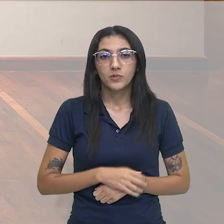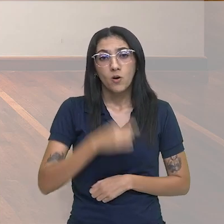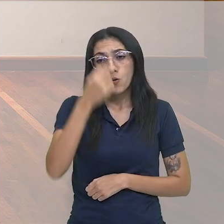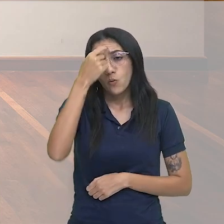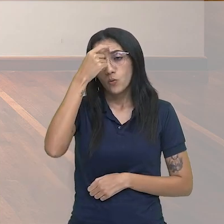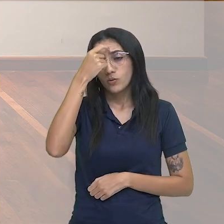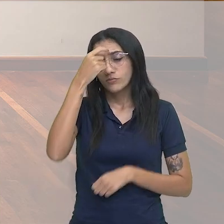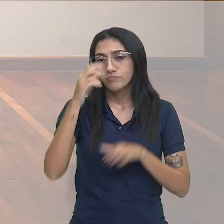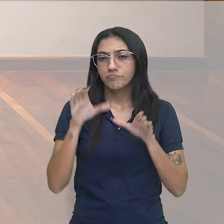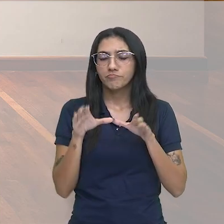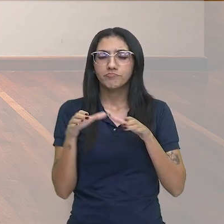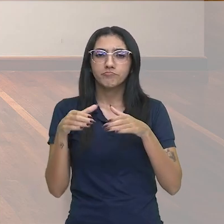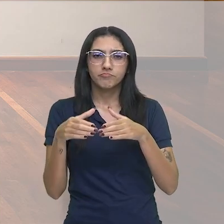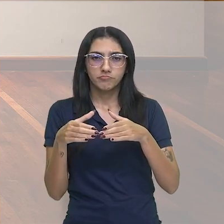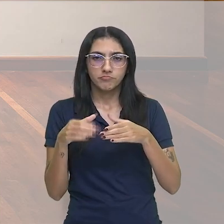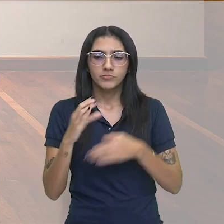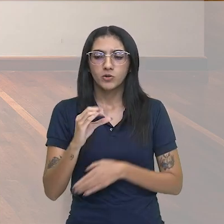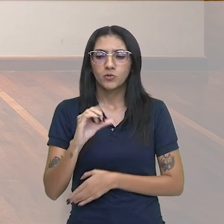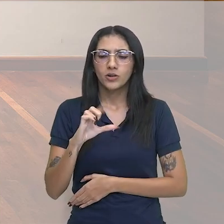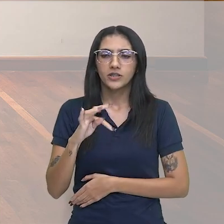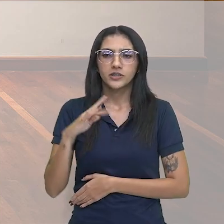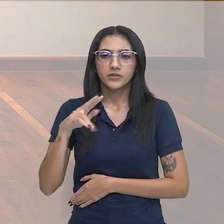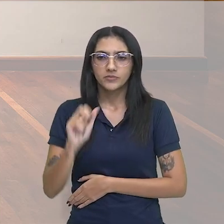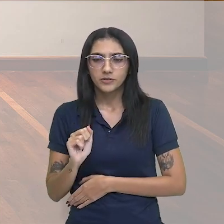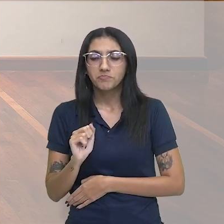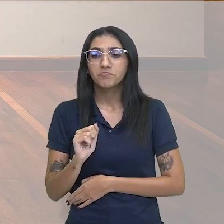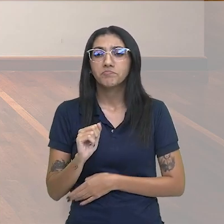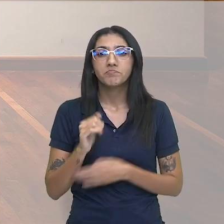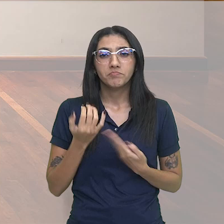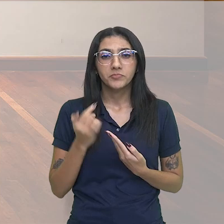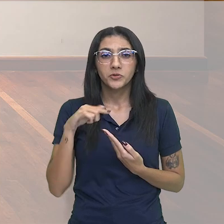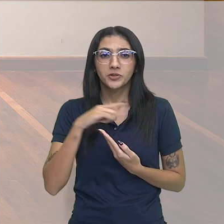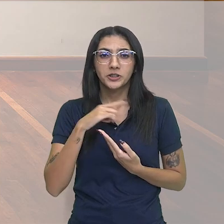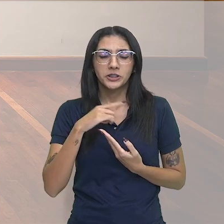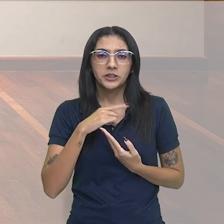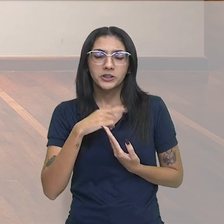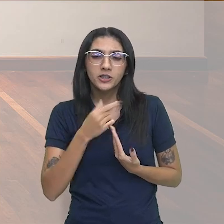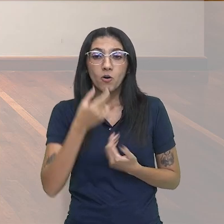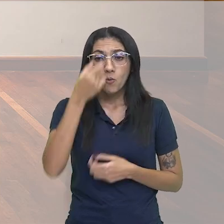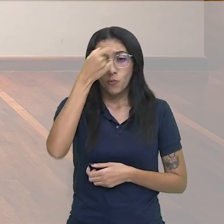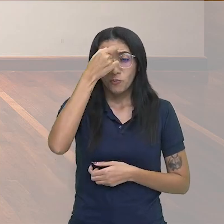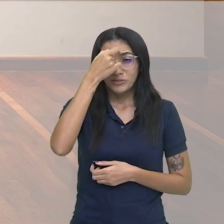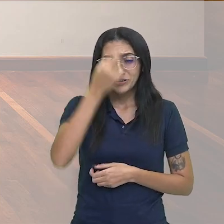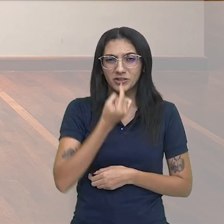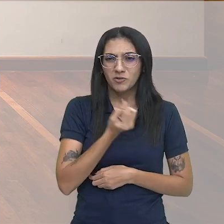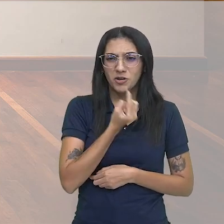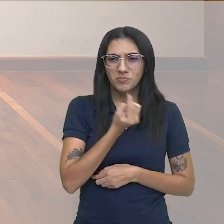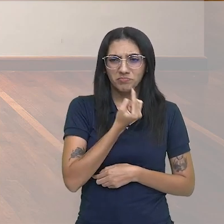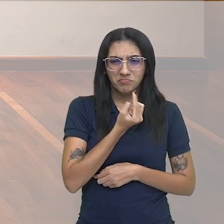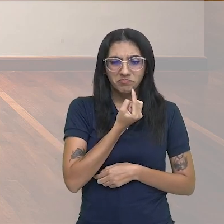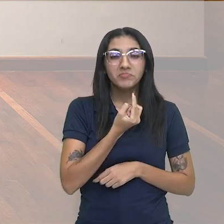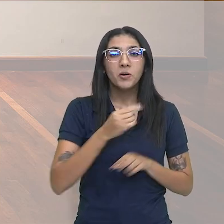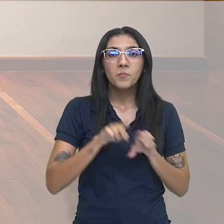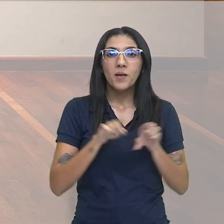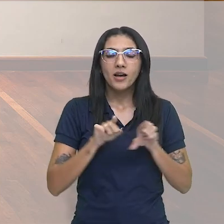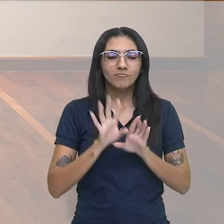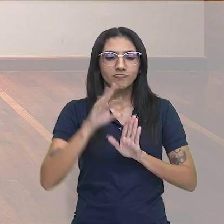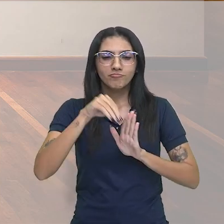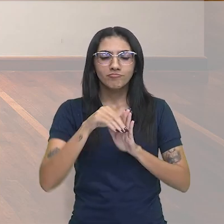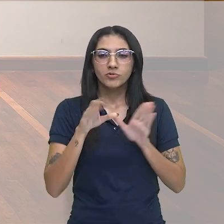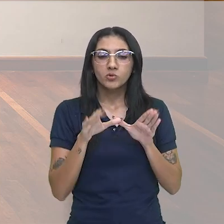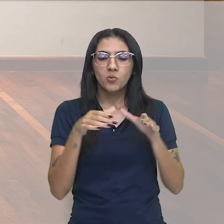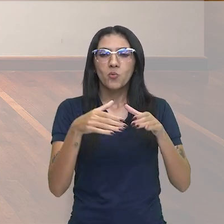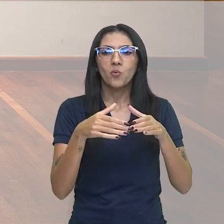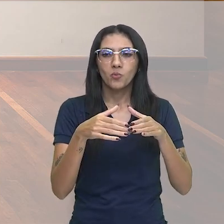consciência coletiva? É fruto da combinação das consciências individuais de todos os homens ao mesmo